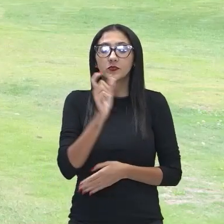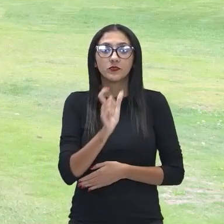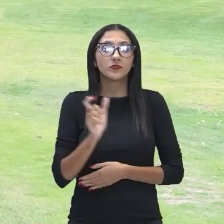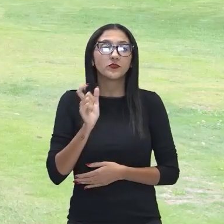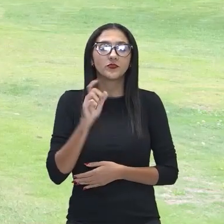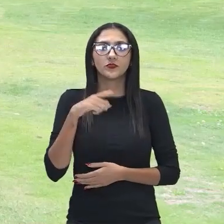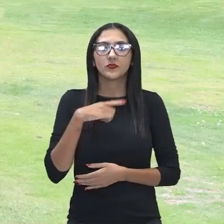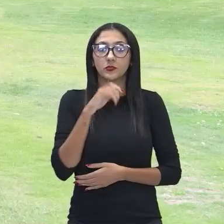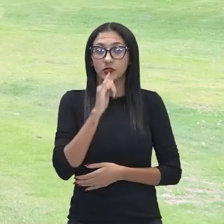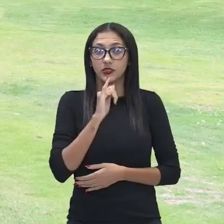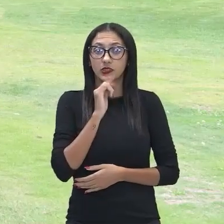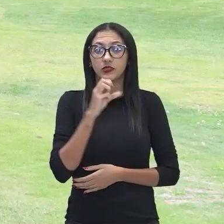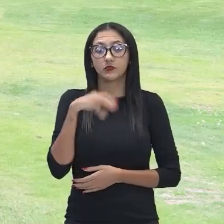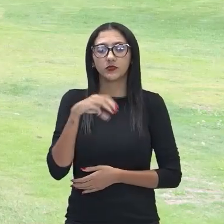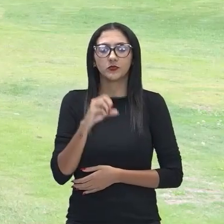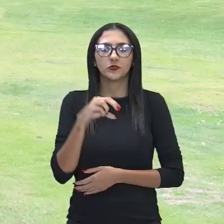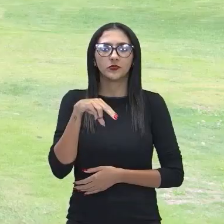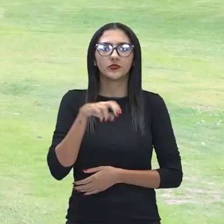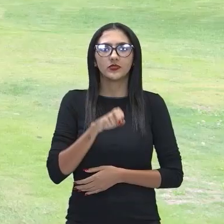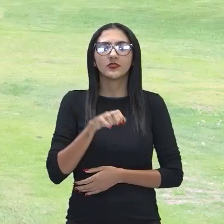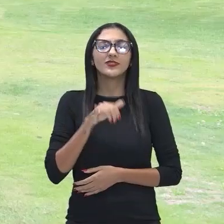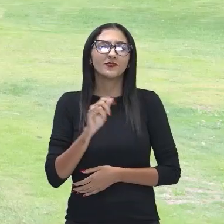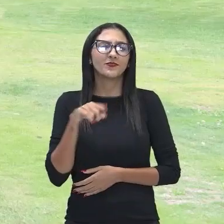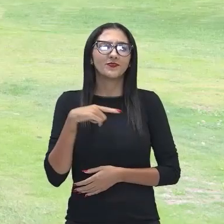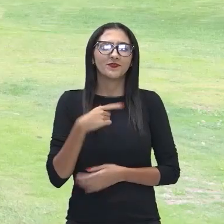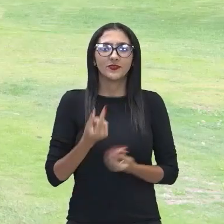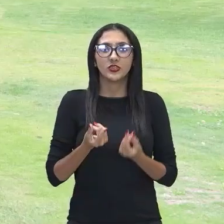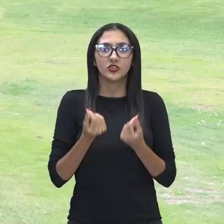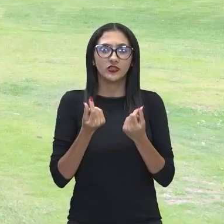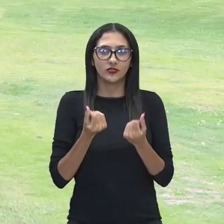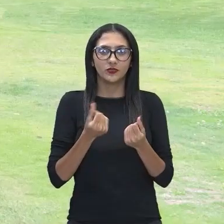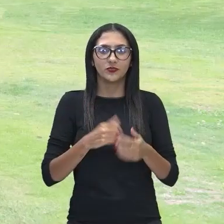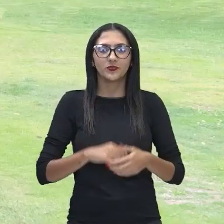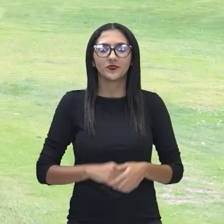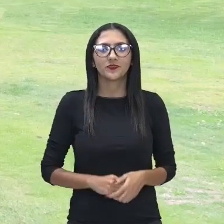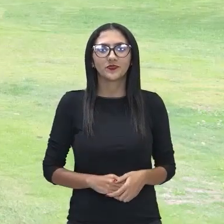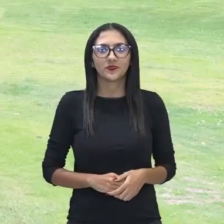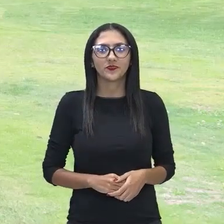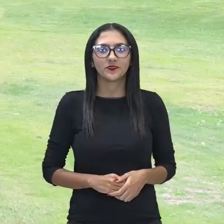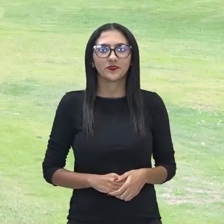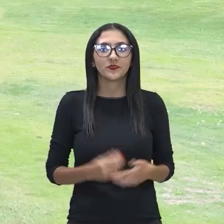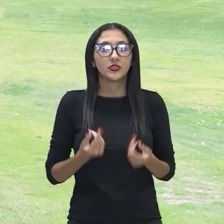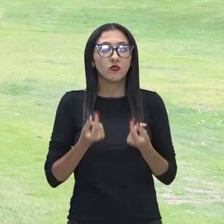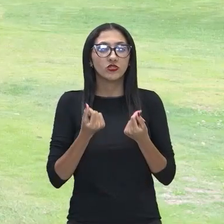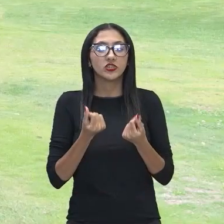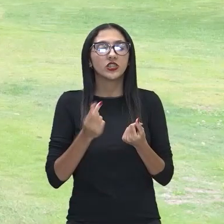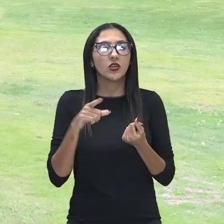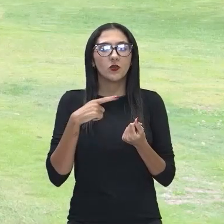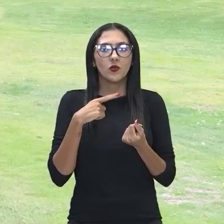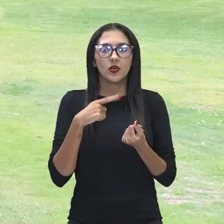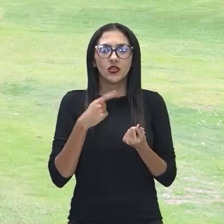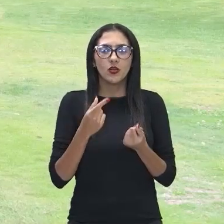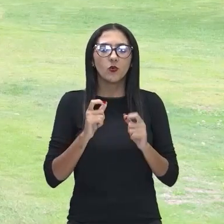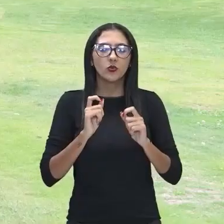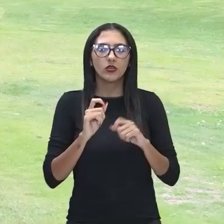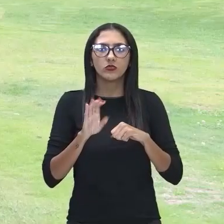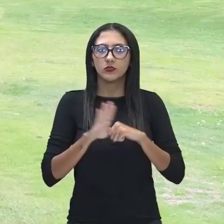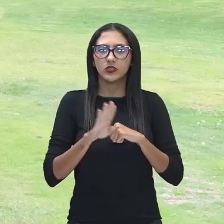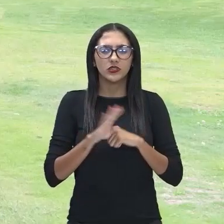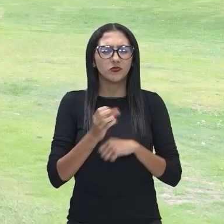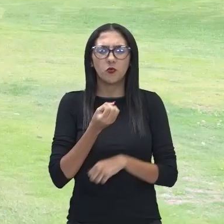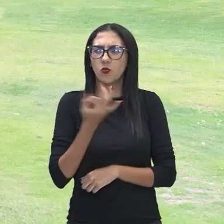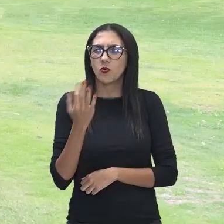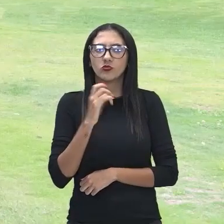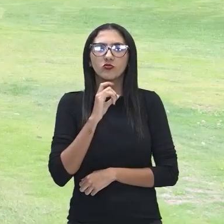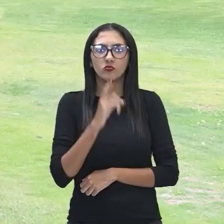exemplo de money, dinheiro. Então, money é um exemplo de uncountable noun.